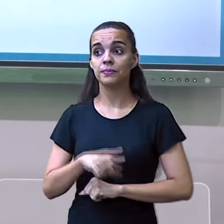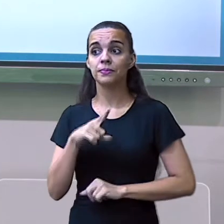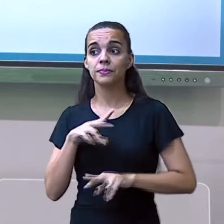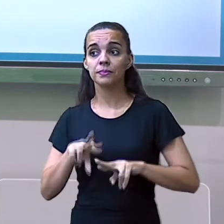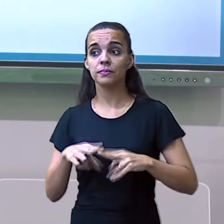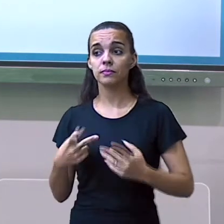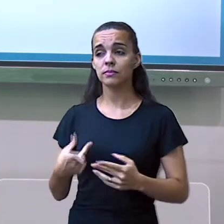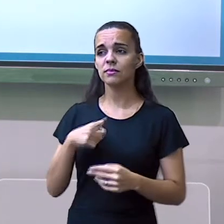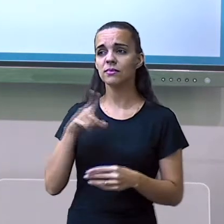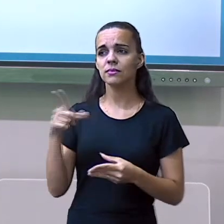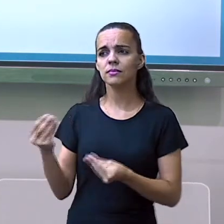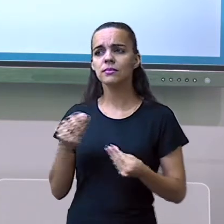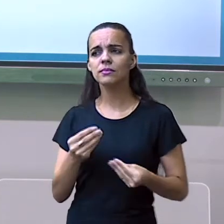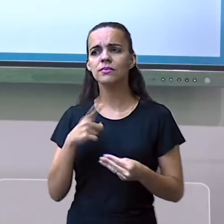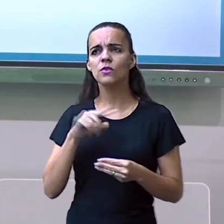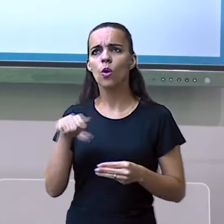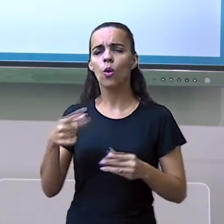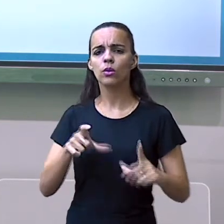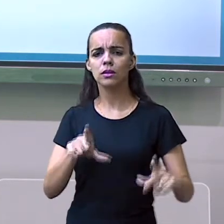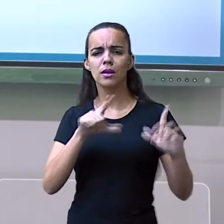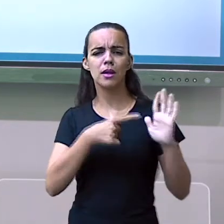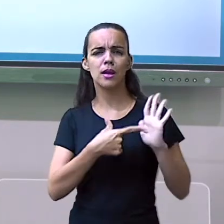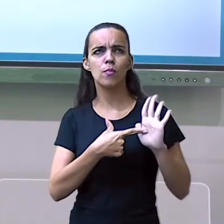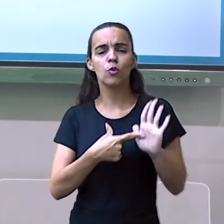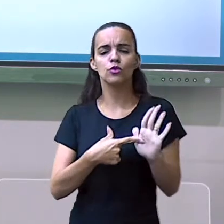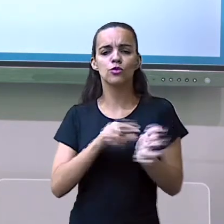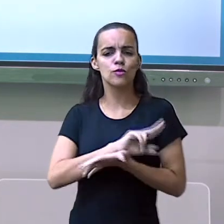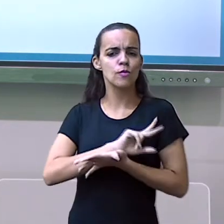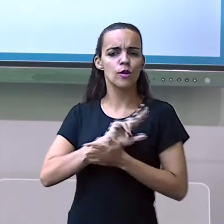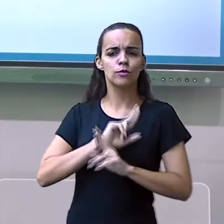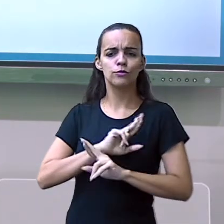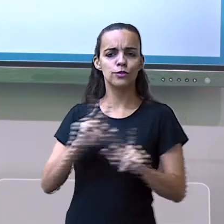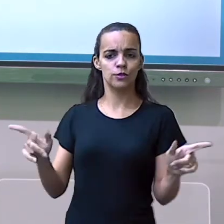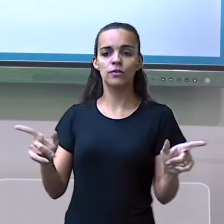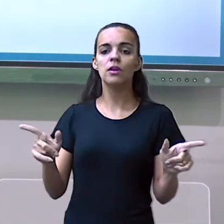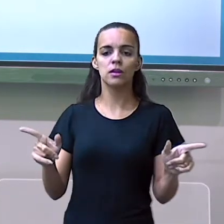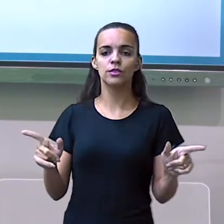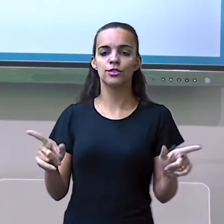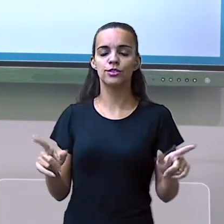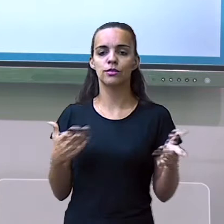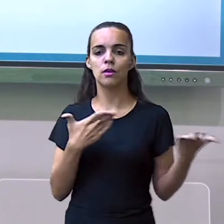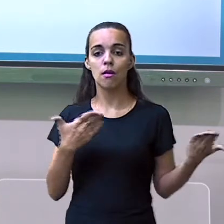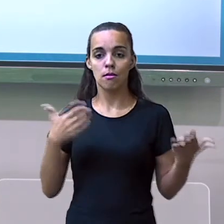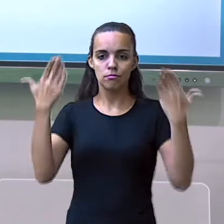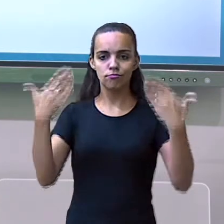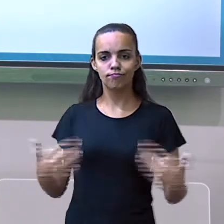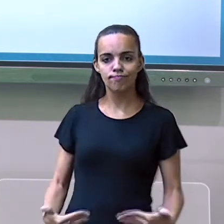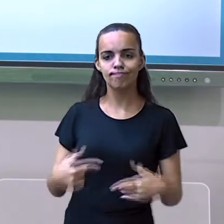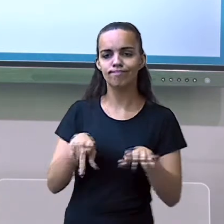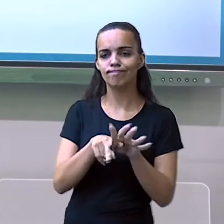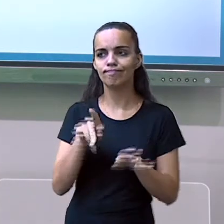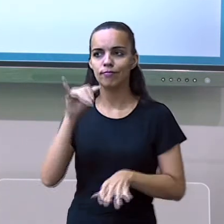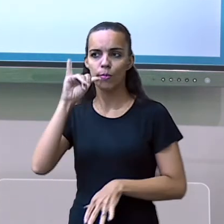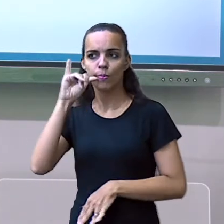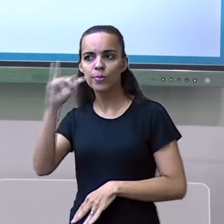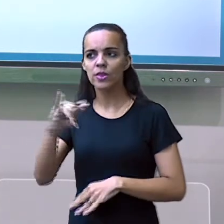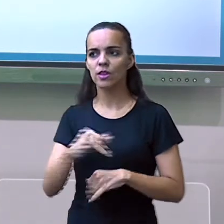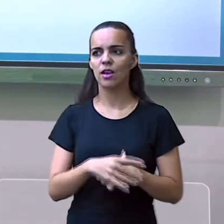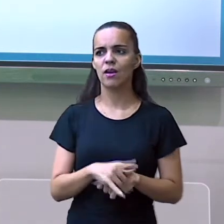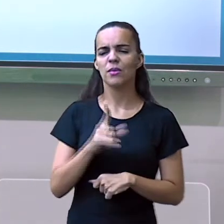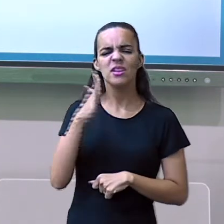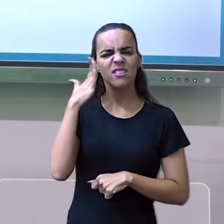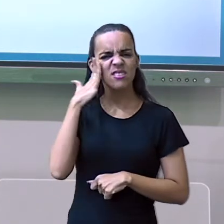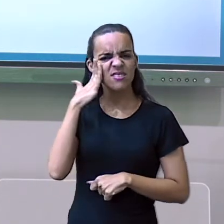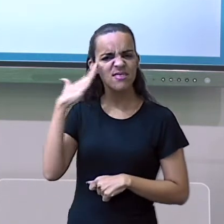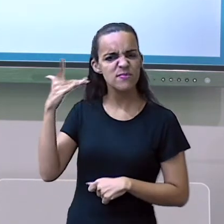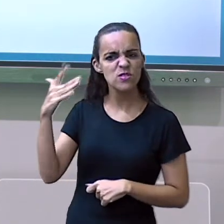uma outra imagem do Saci. Um Saci que assusta, mas não mata. Solitário,